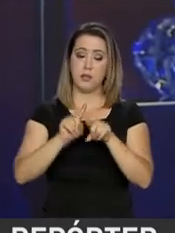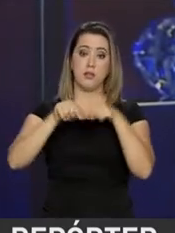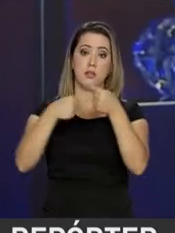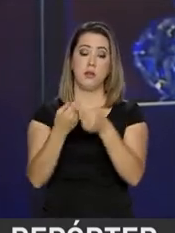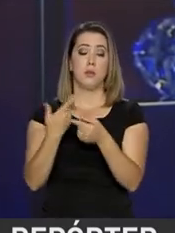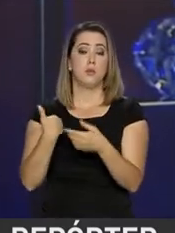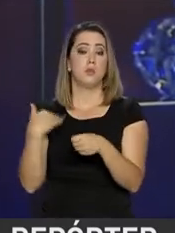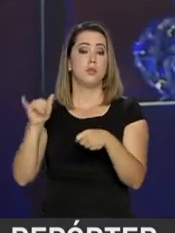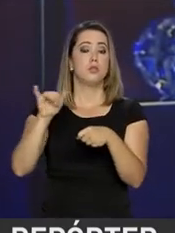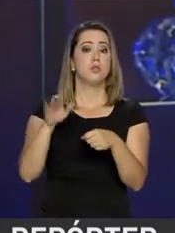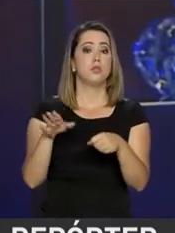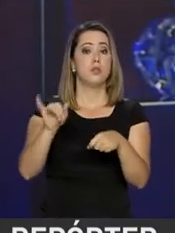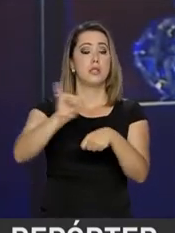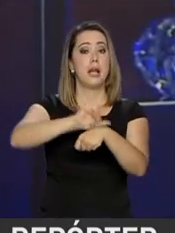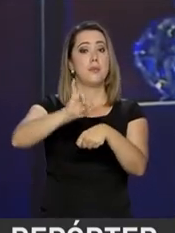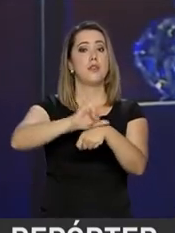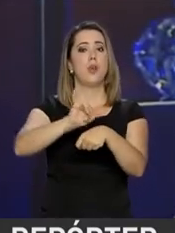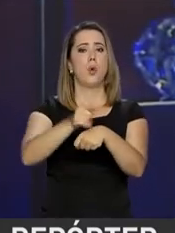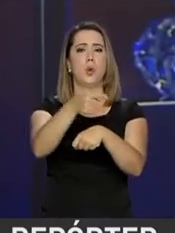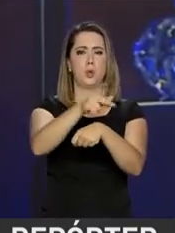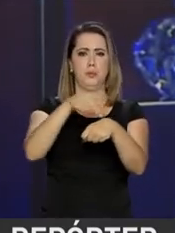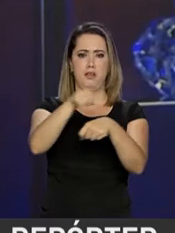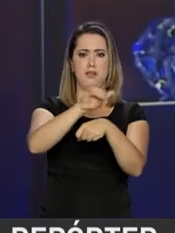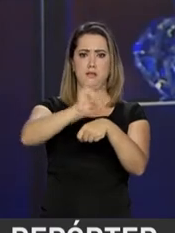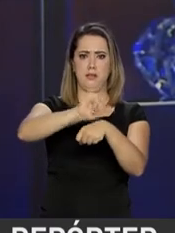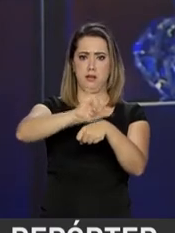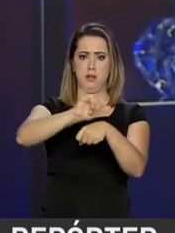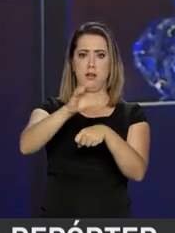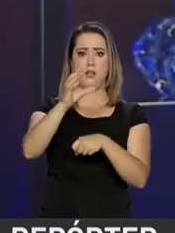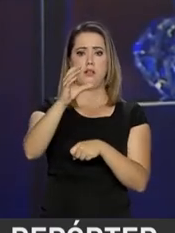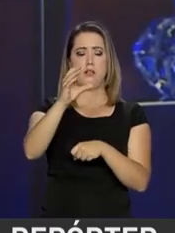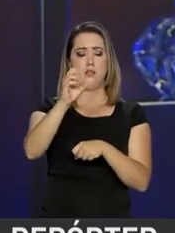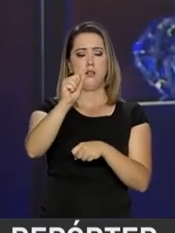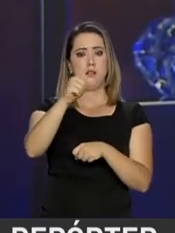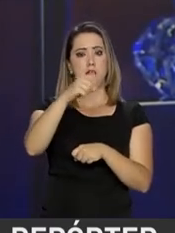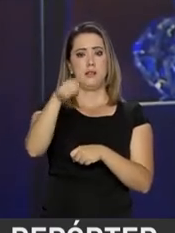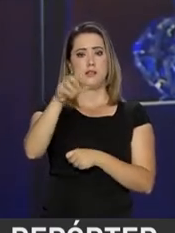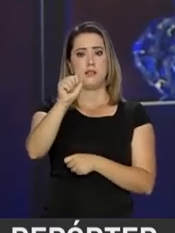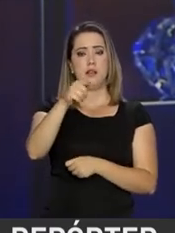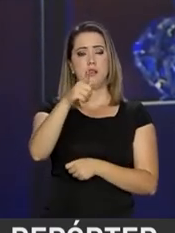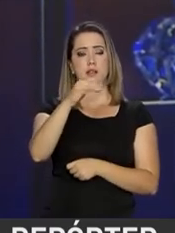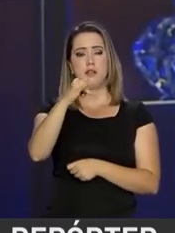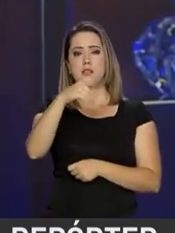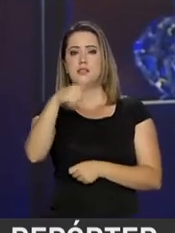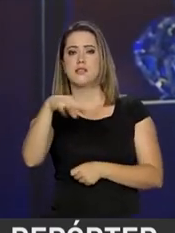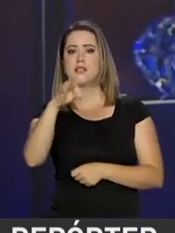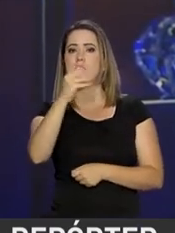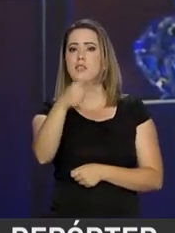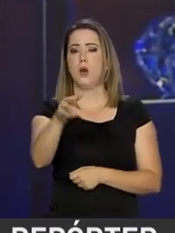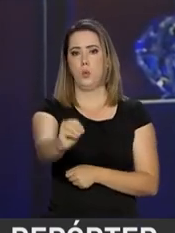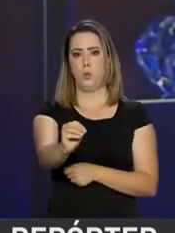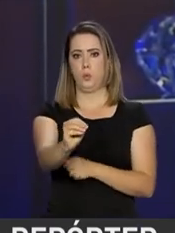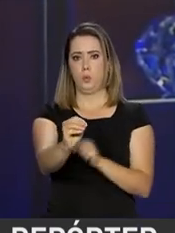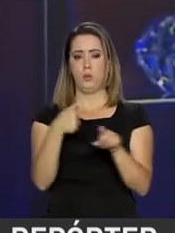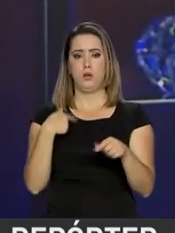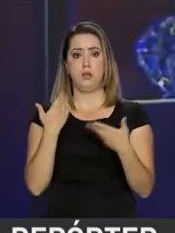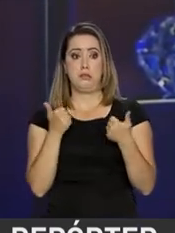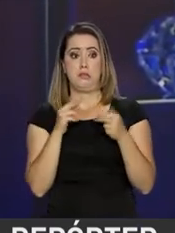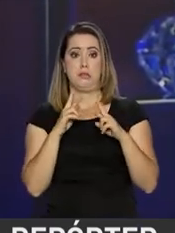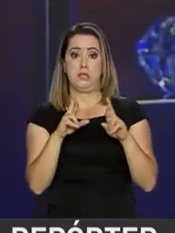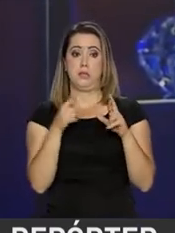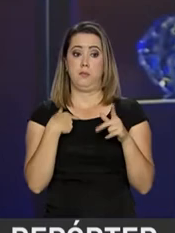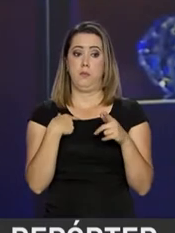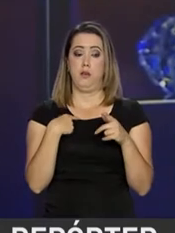capital do cazaquistão para abastecer a aeronave lá me esperava um grande empresário do